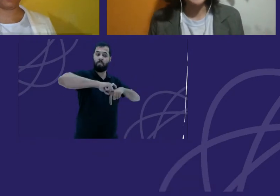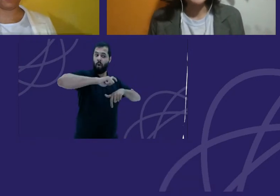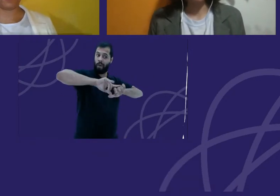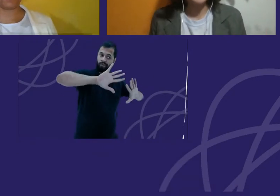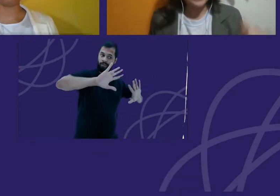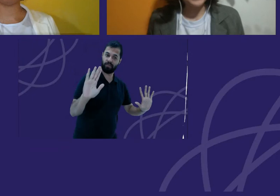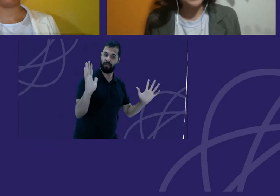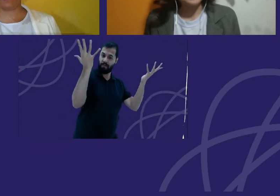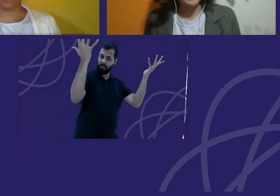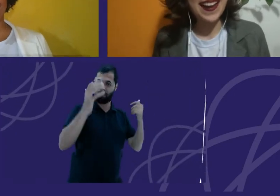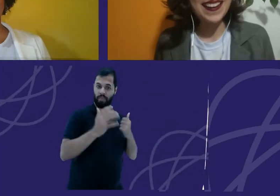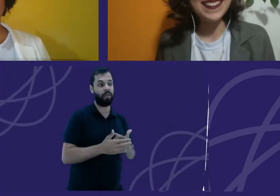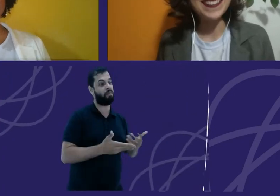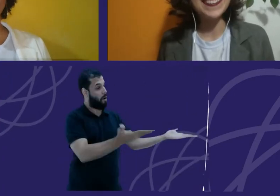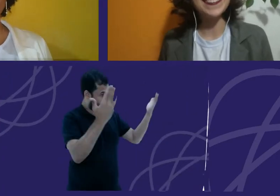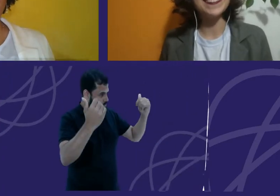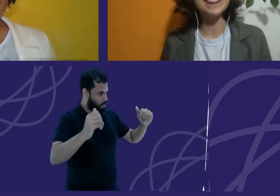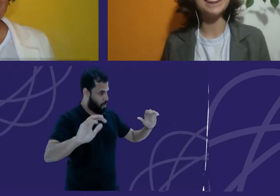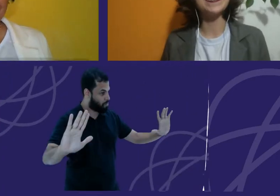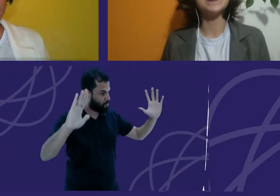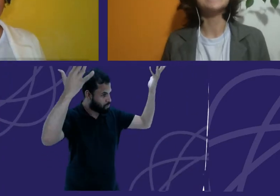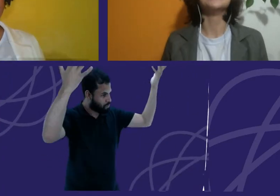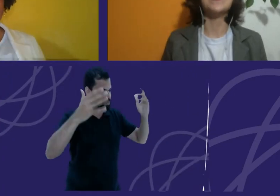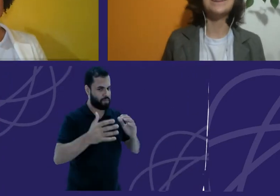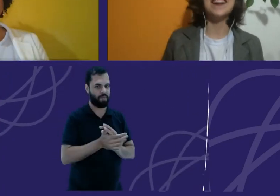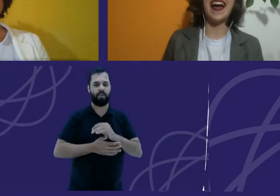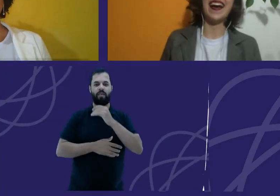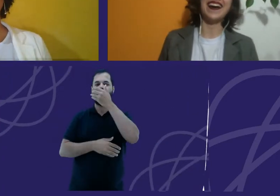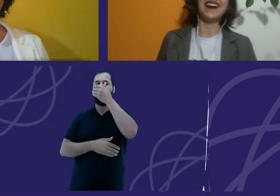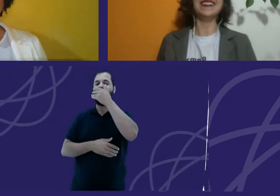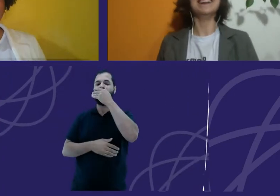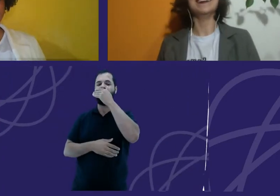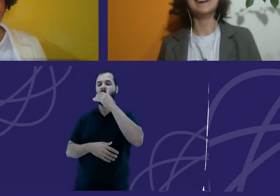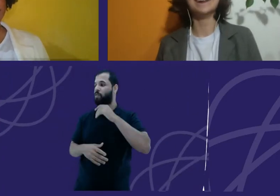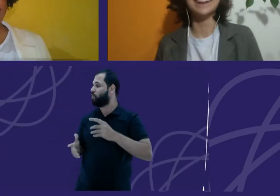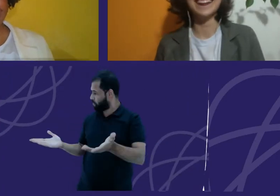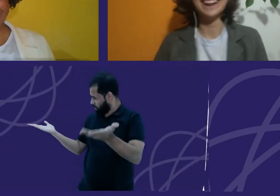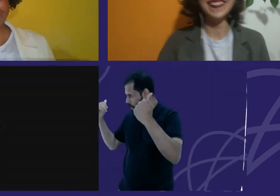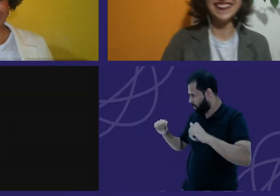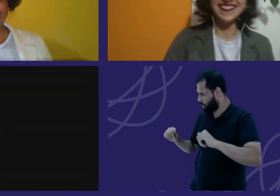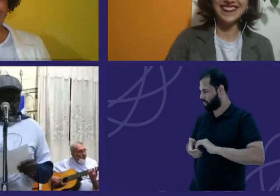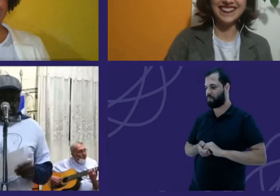né? Então, bora comemorar? Bora. Vamos lá, nessa, gente.